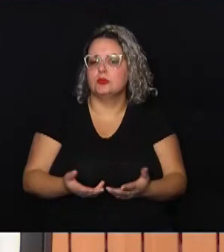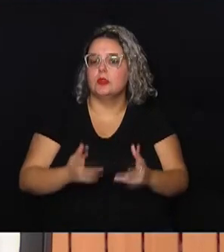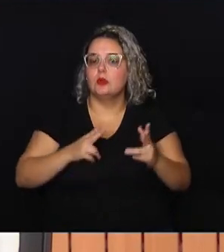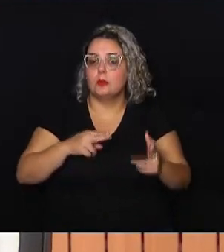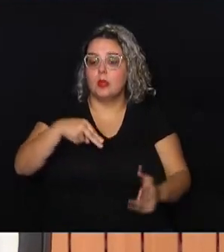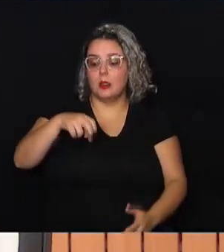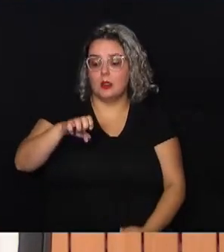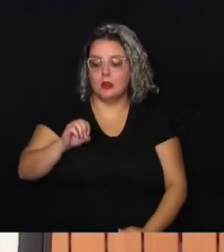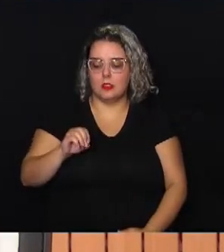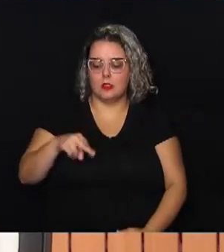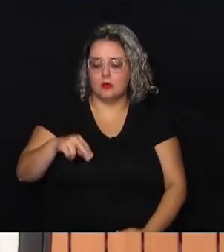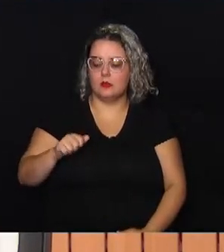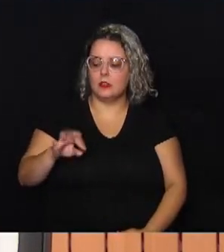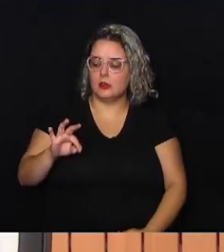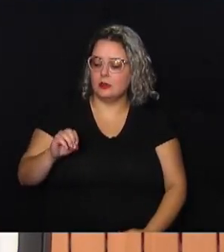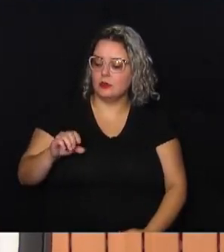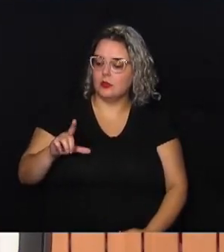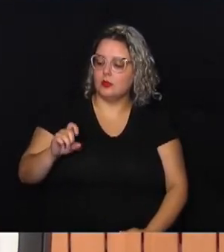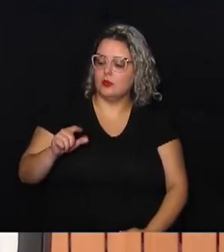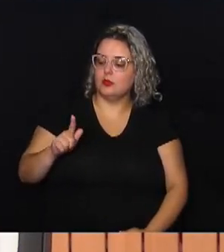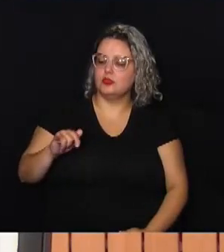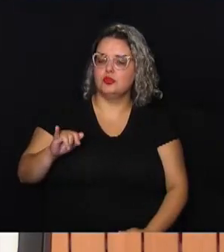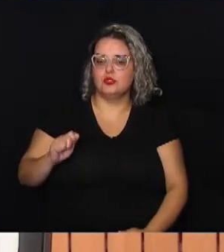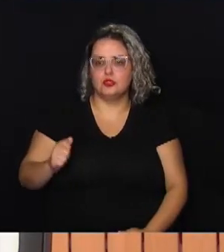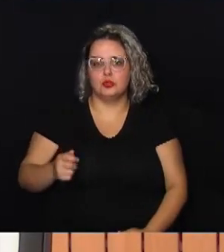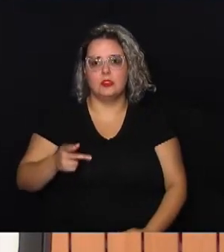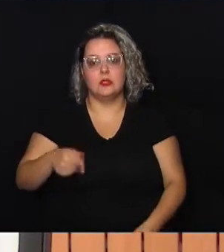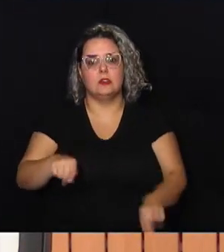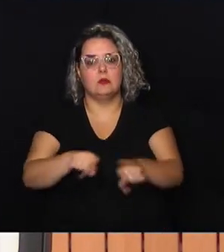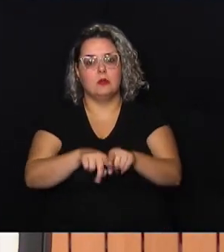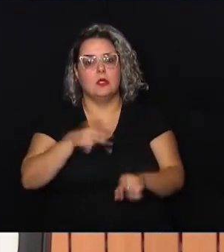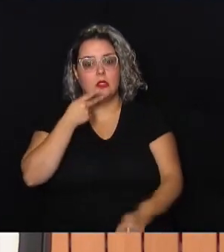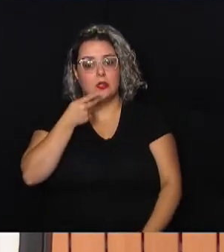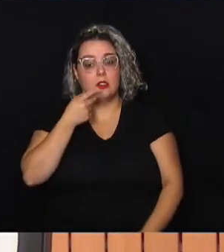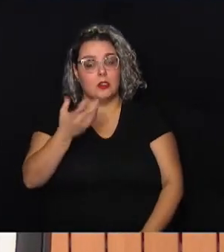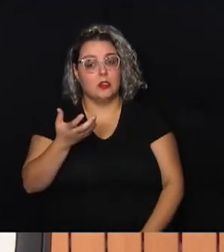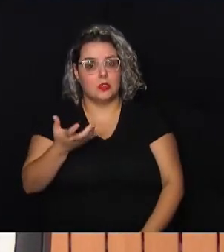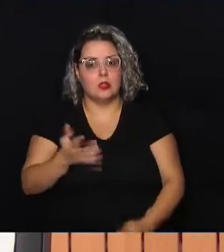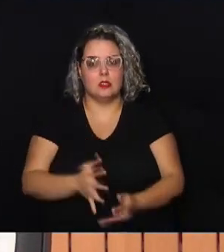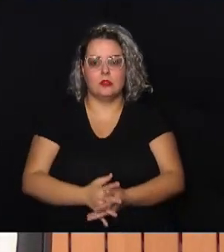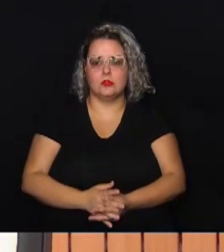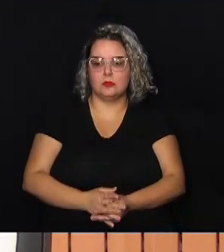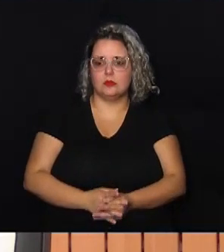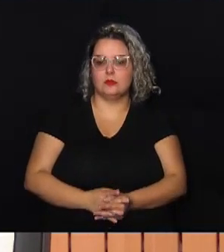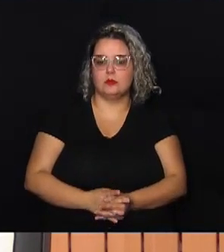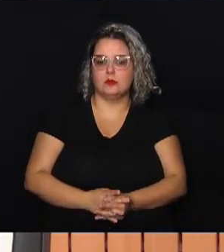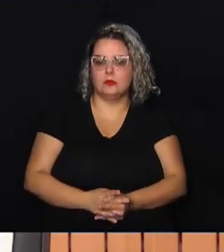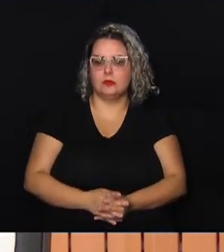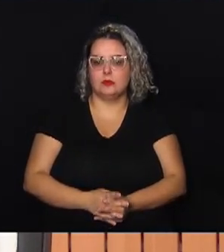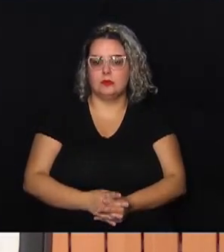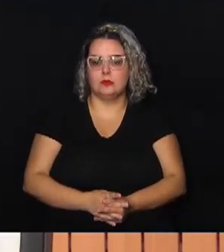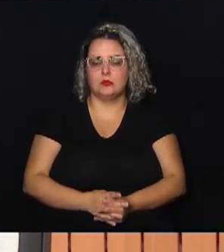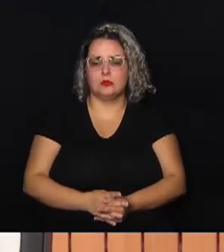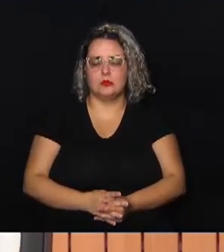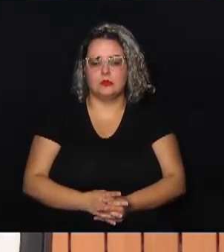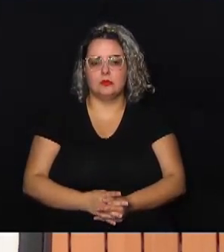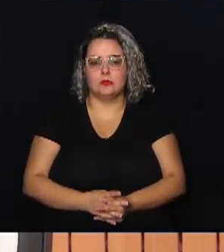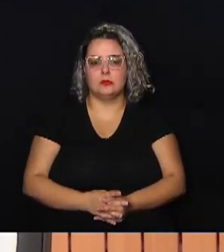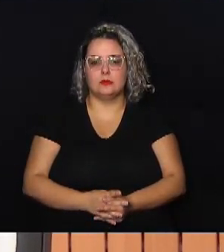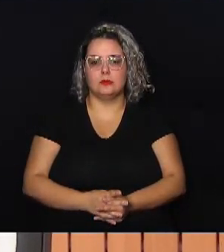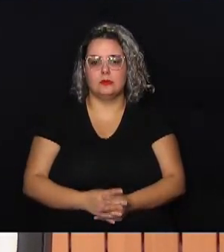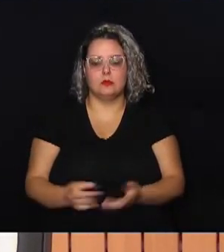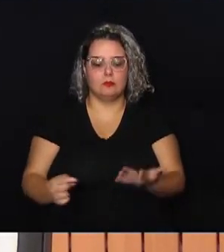neonatologia. Queria também falar que, do ponto de vista de indicador, do ponto de vista